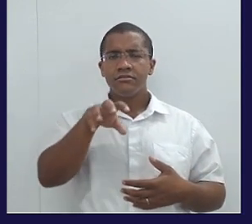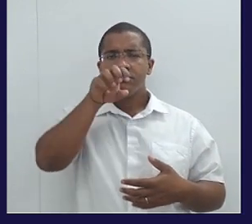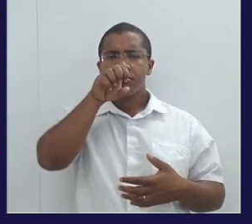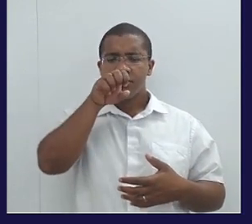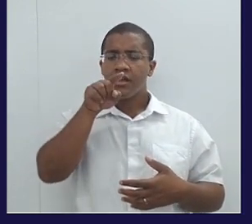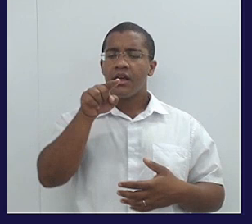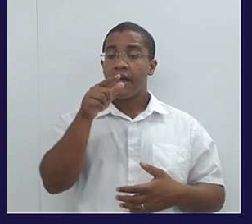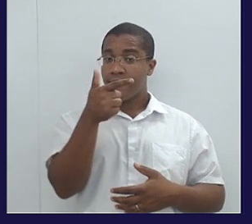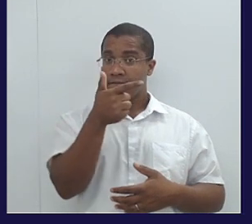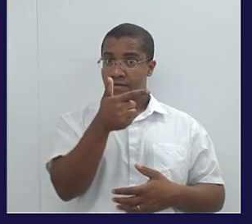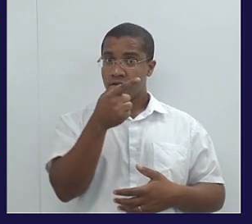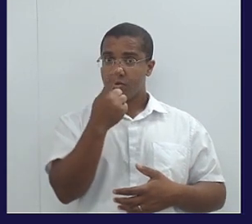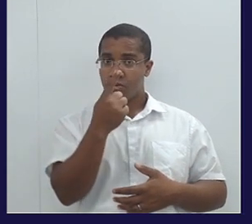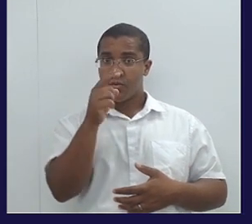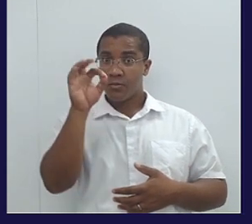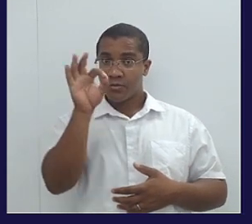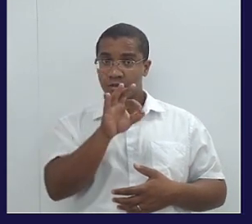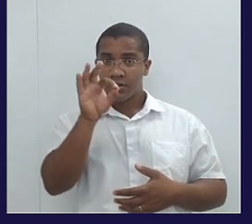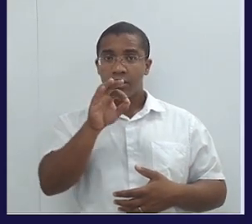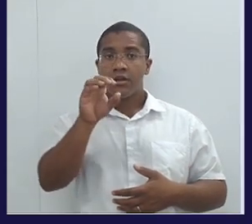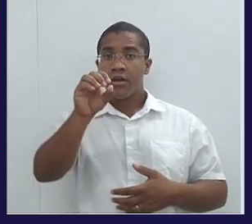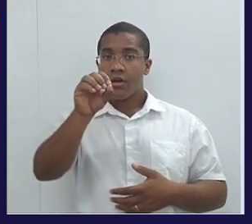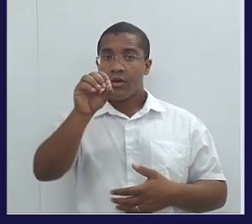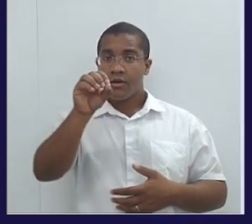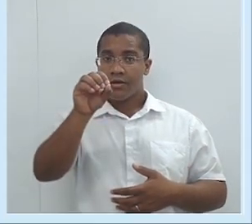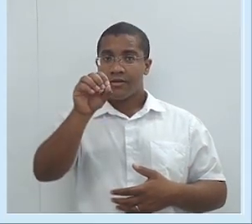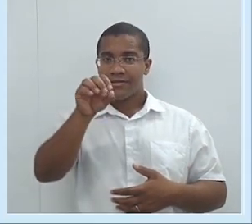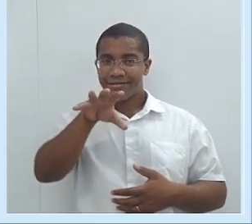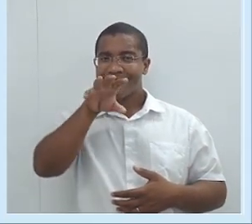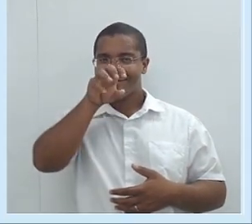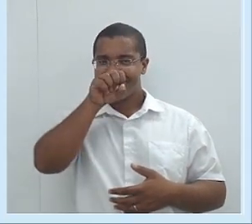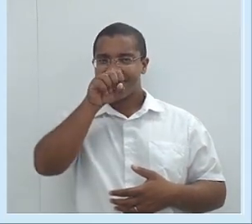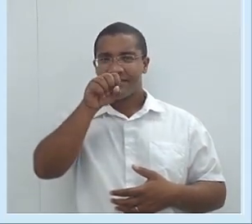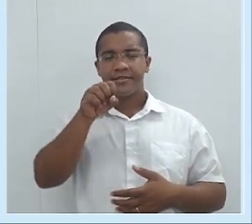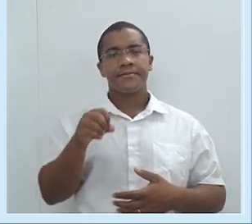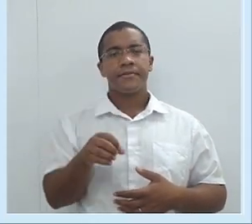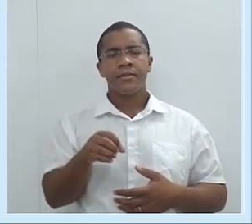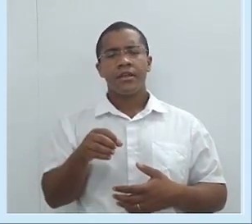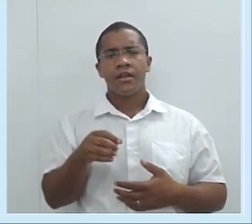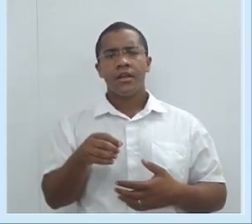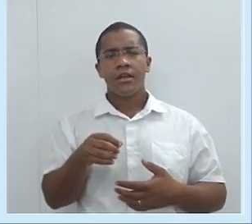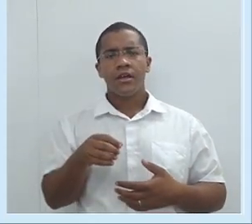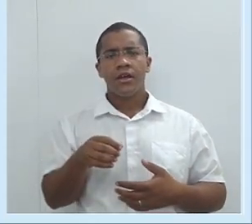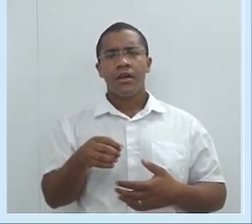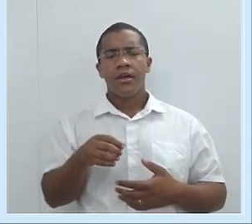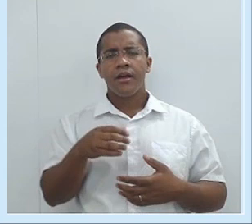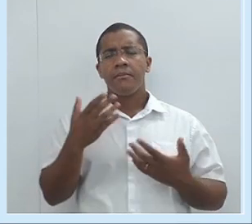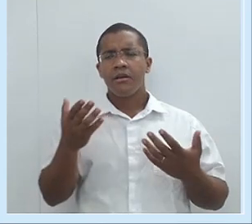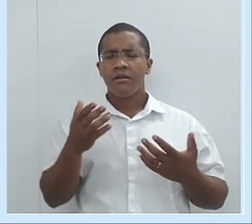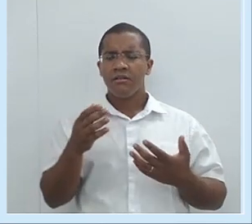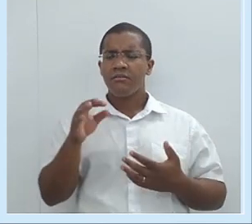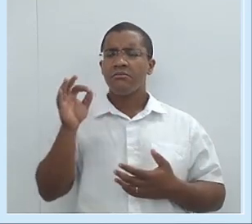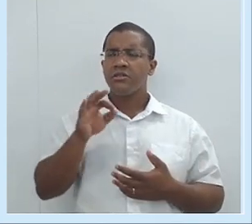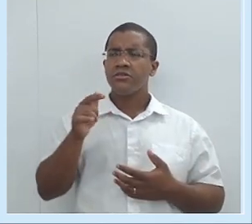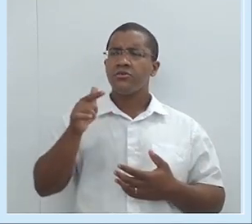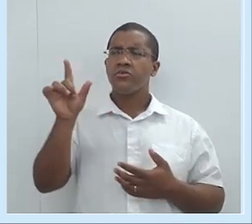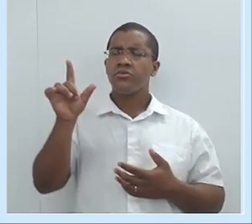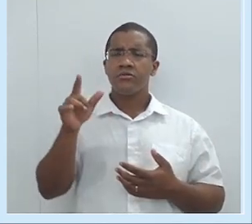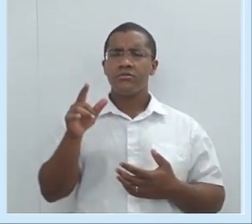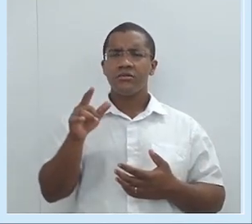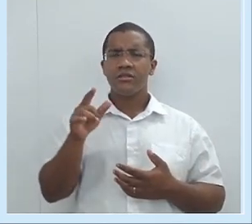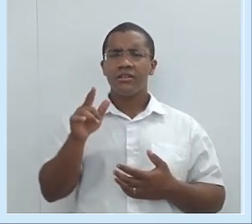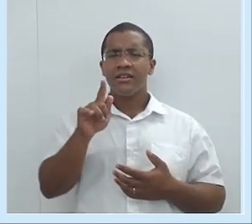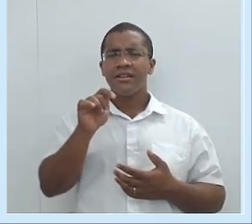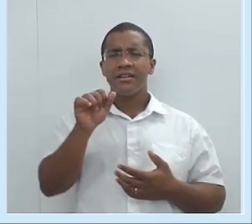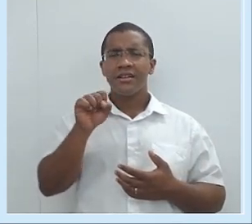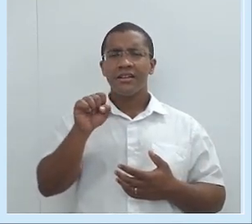de 21% de oxigênio. E daí você pergunta, e a outra porcentagem? São